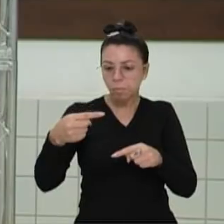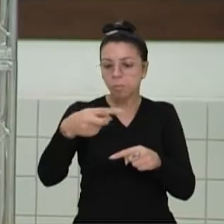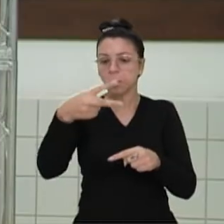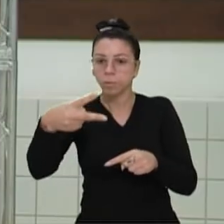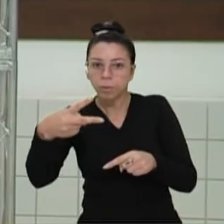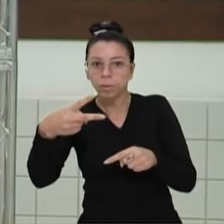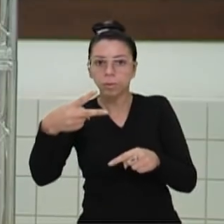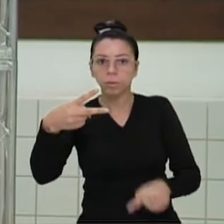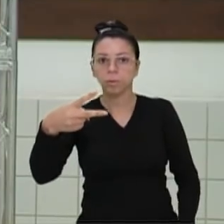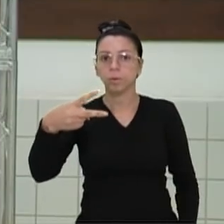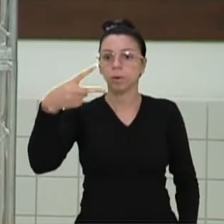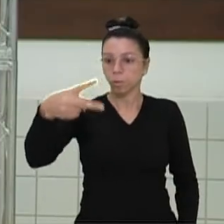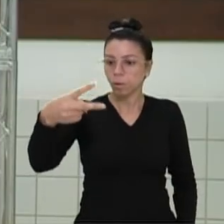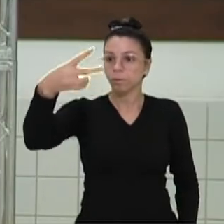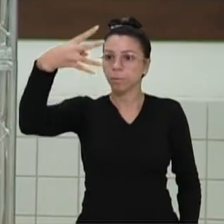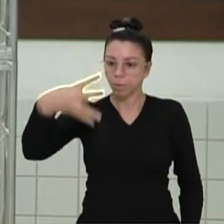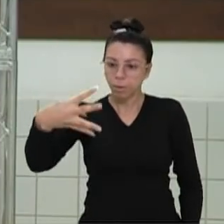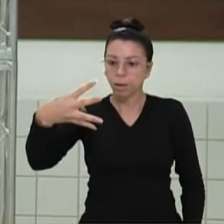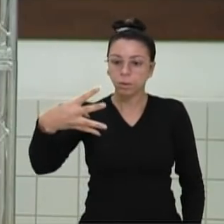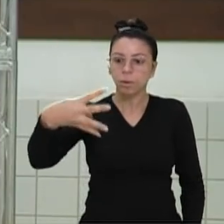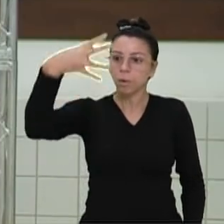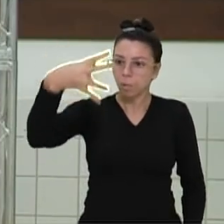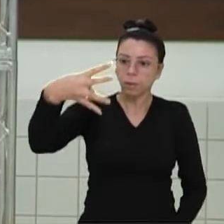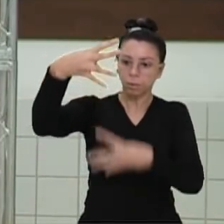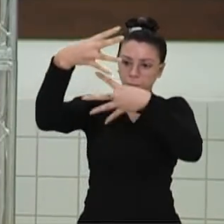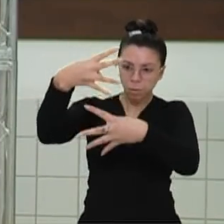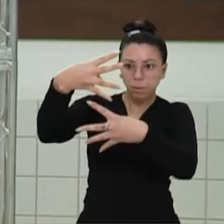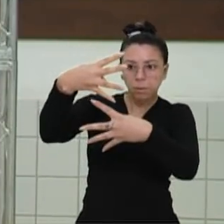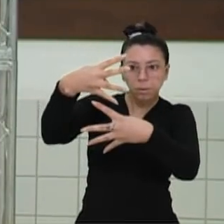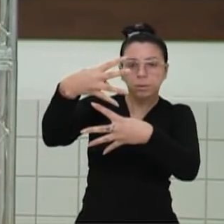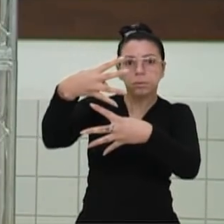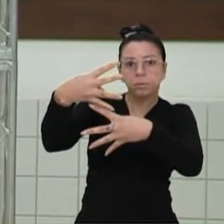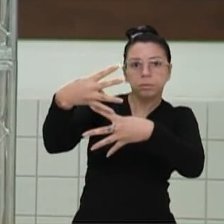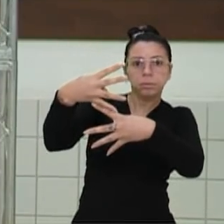para 4, de 4 já vai para 8, de 8 vai